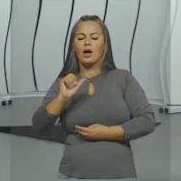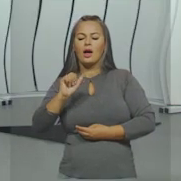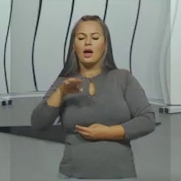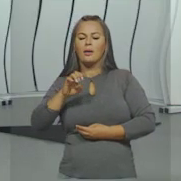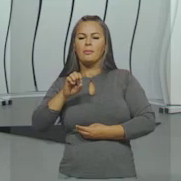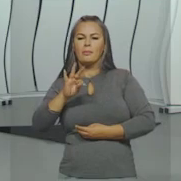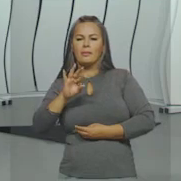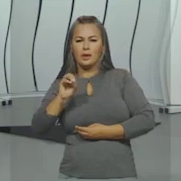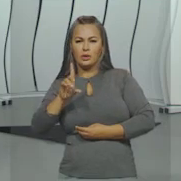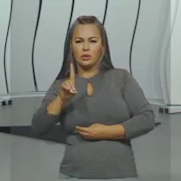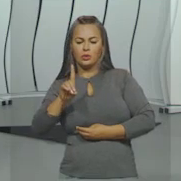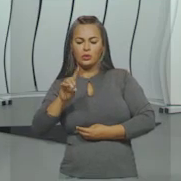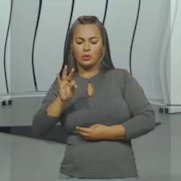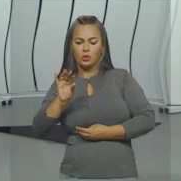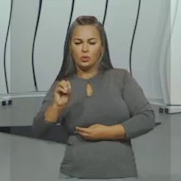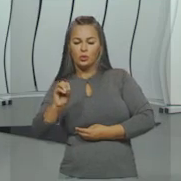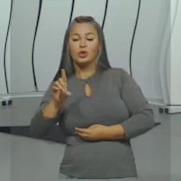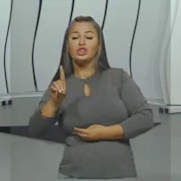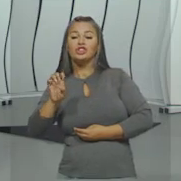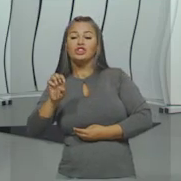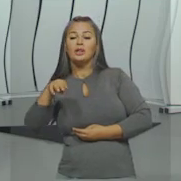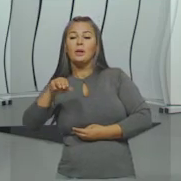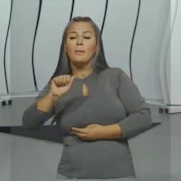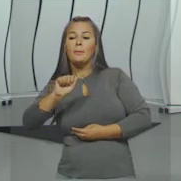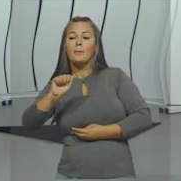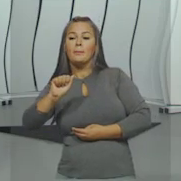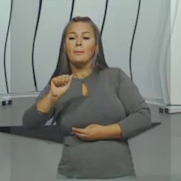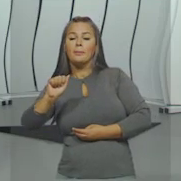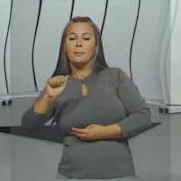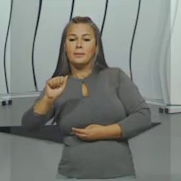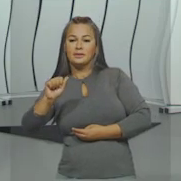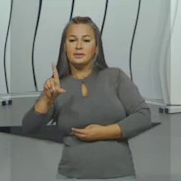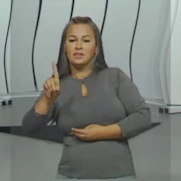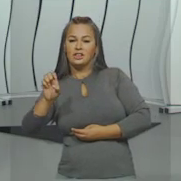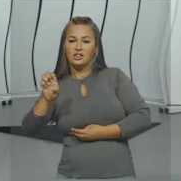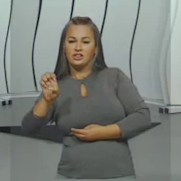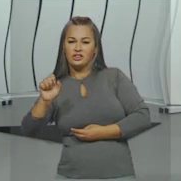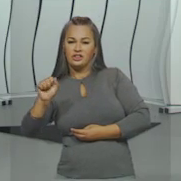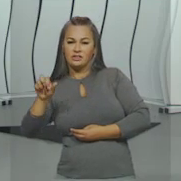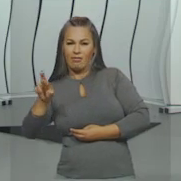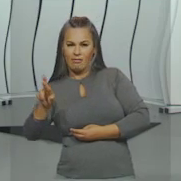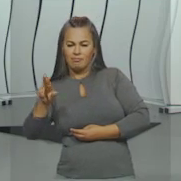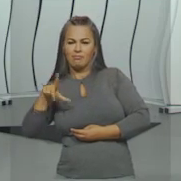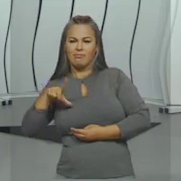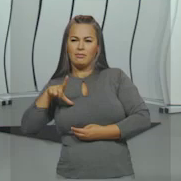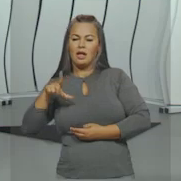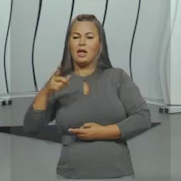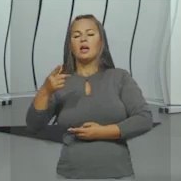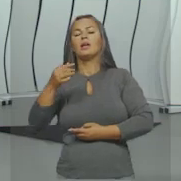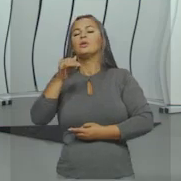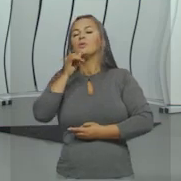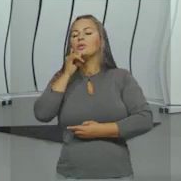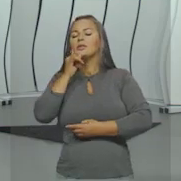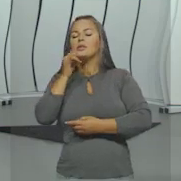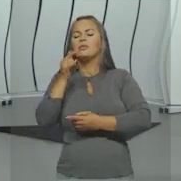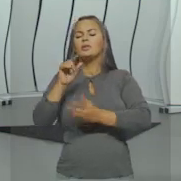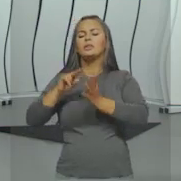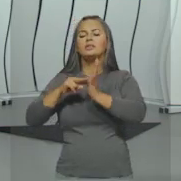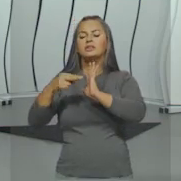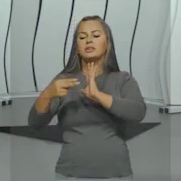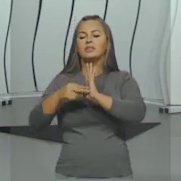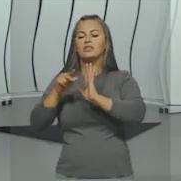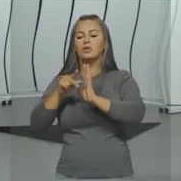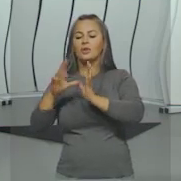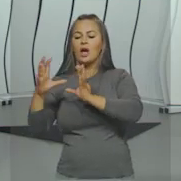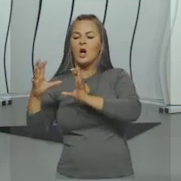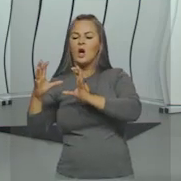existem grandes massas de ar, né? Que podem carregar, inclusive, umidade ou não. E massas de ar quente, massas